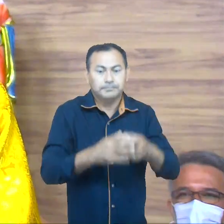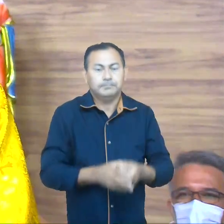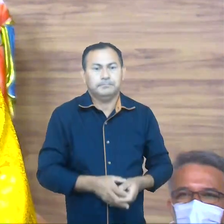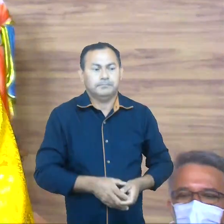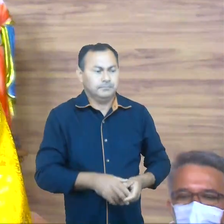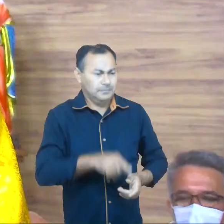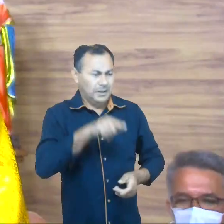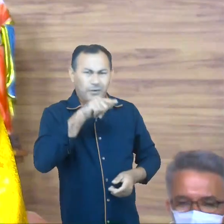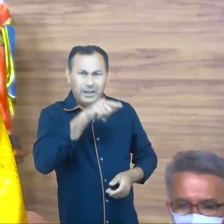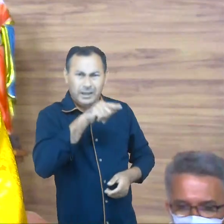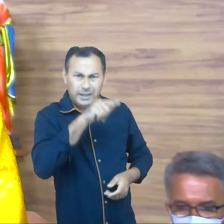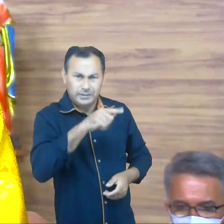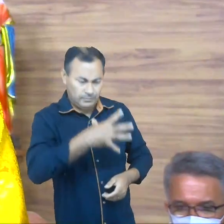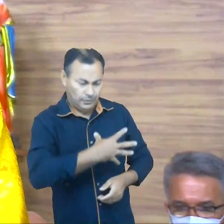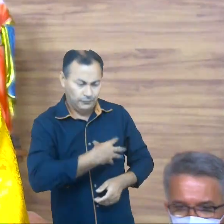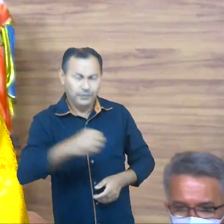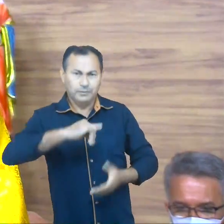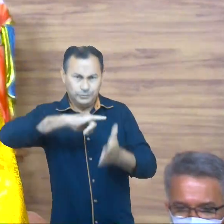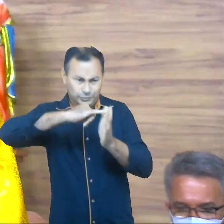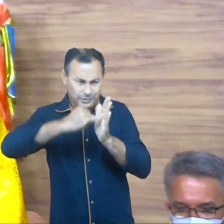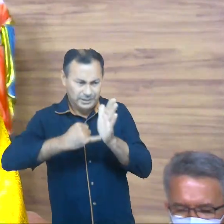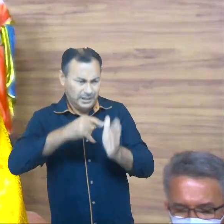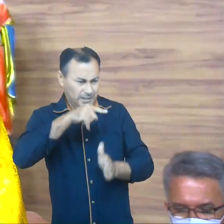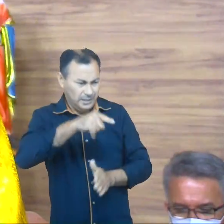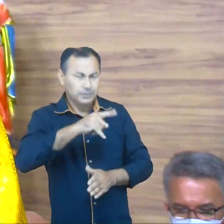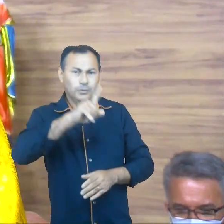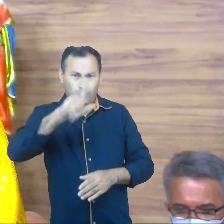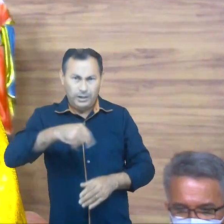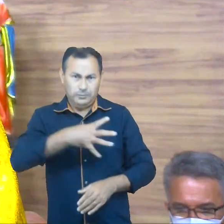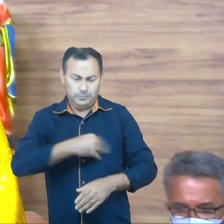não é este o filho de José?